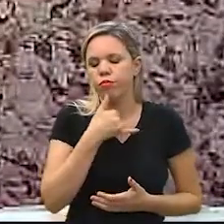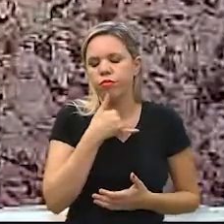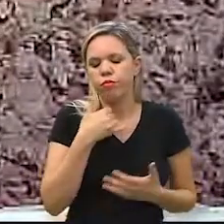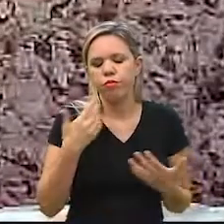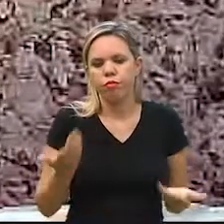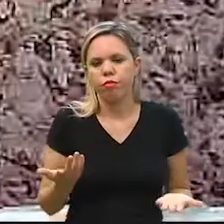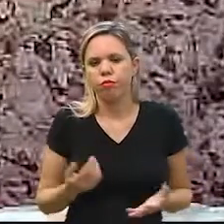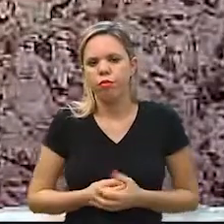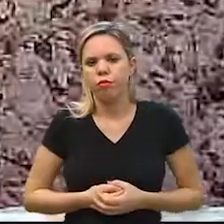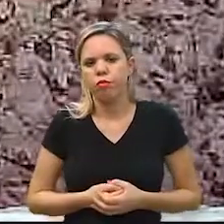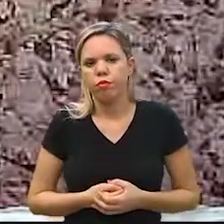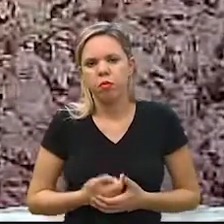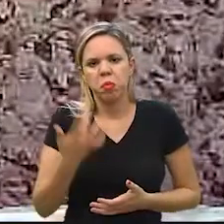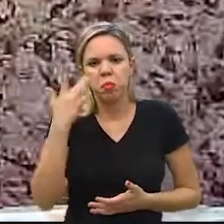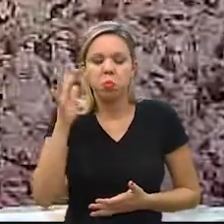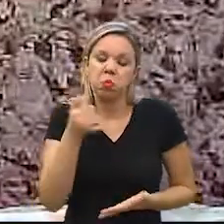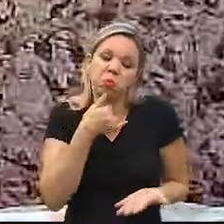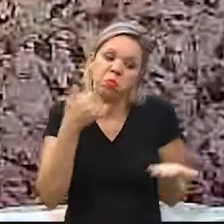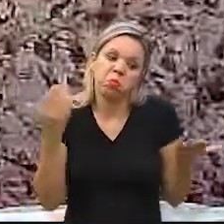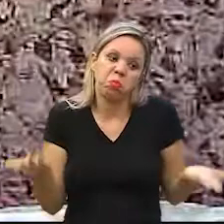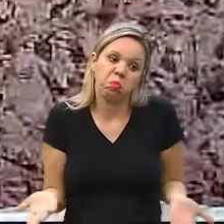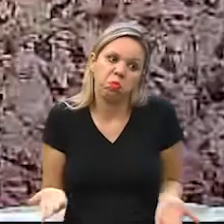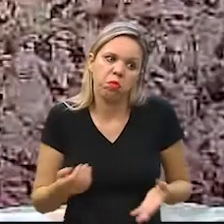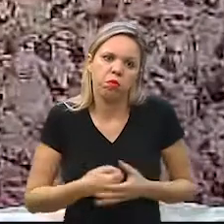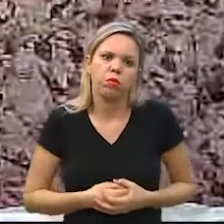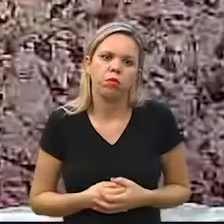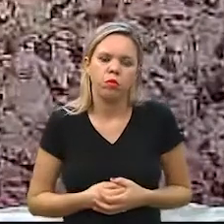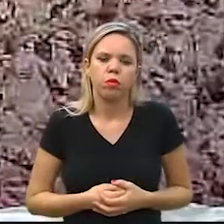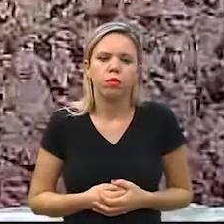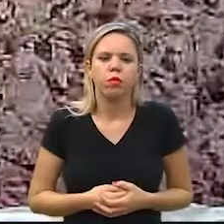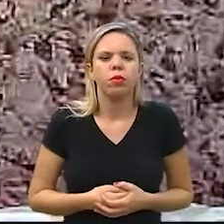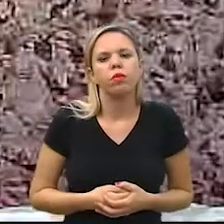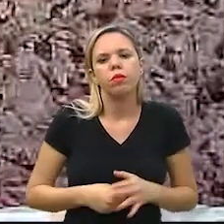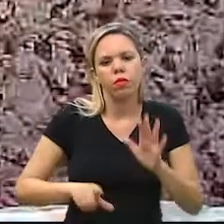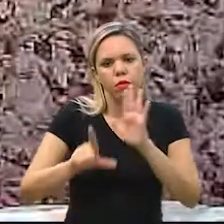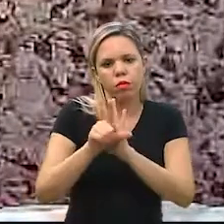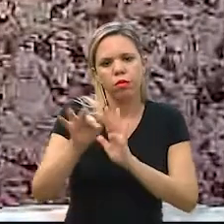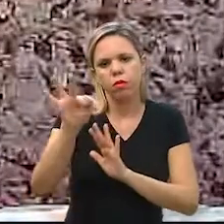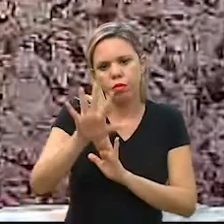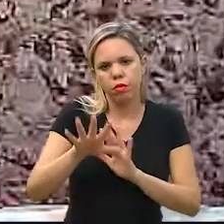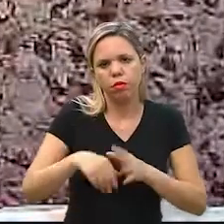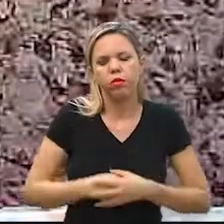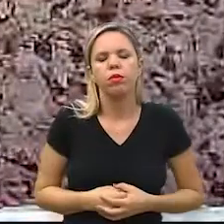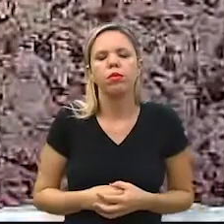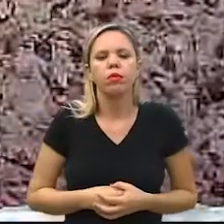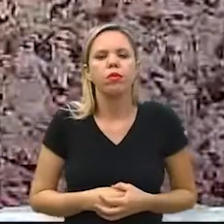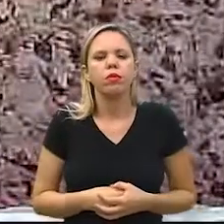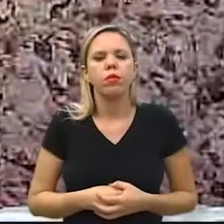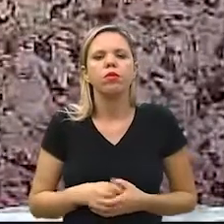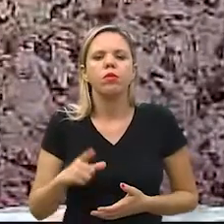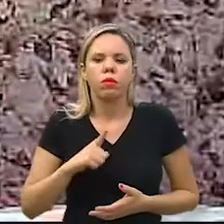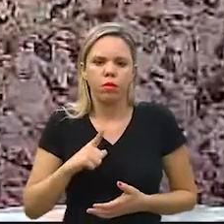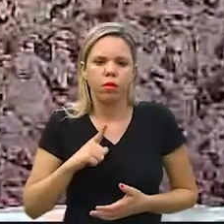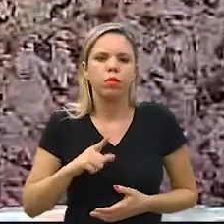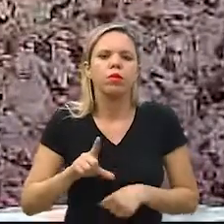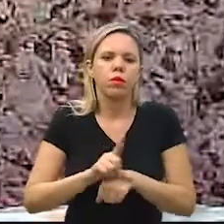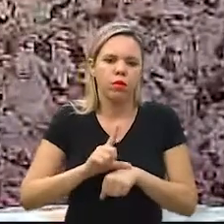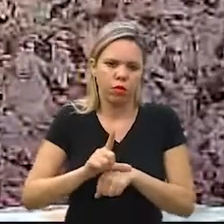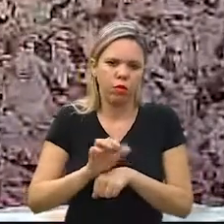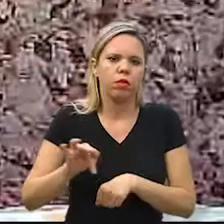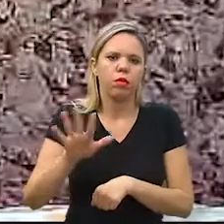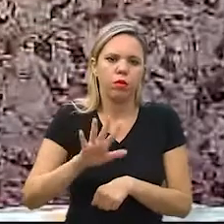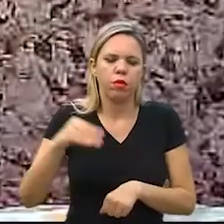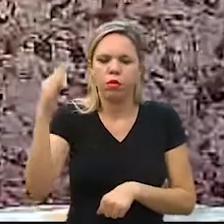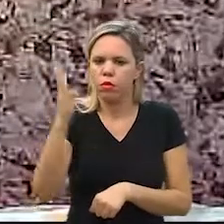Infelizmente também, não sei se infelizmente, mas a lei federal, existe uma legislação